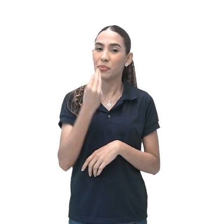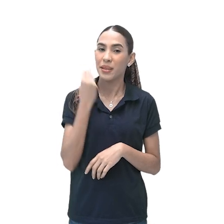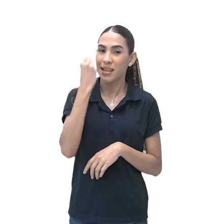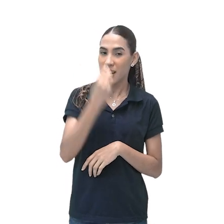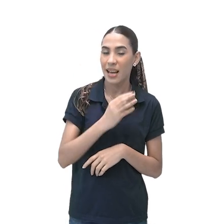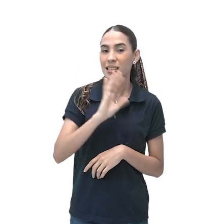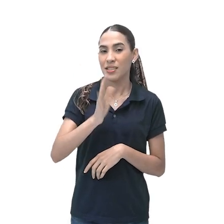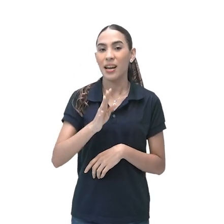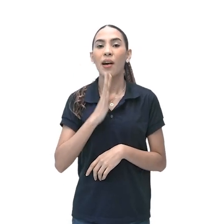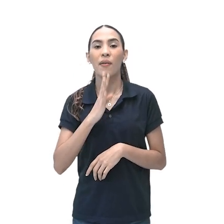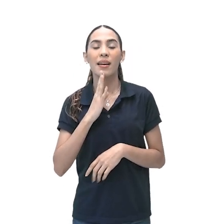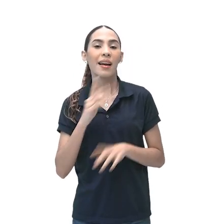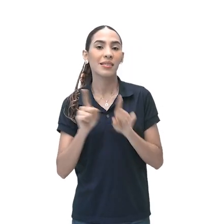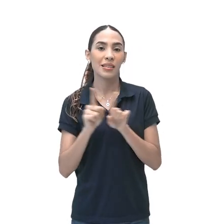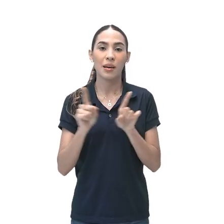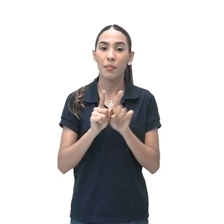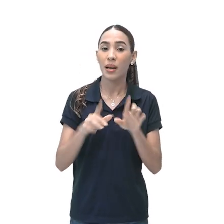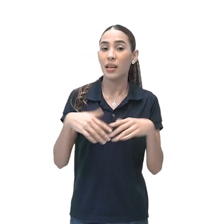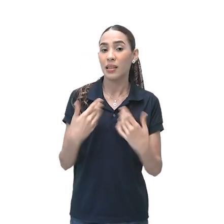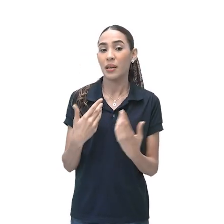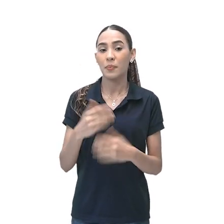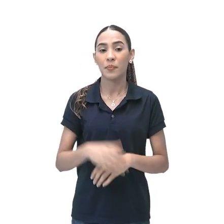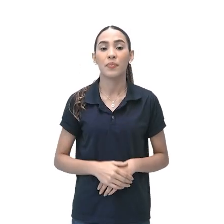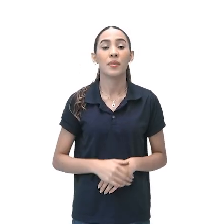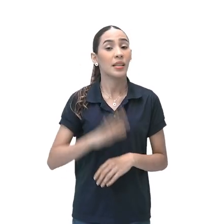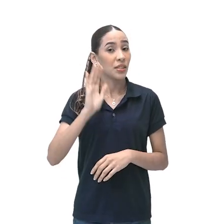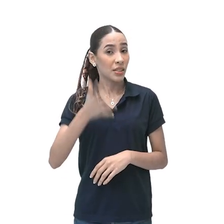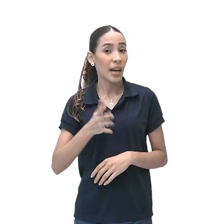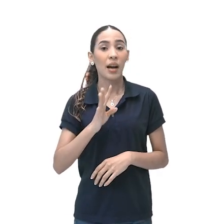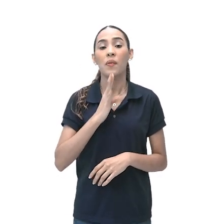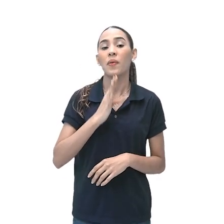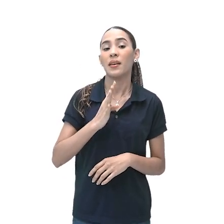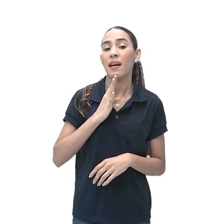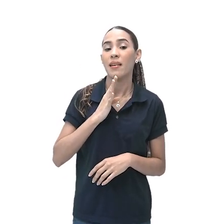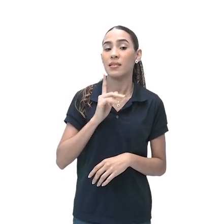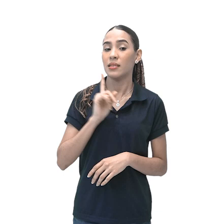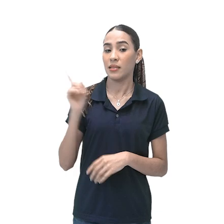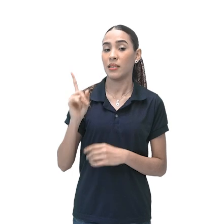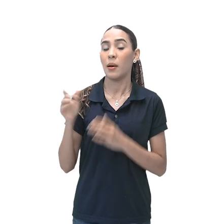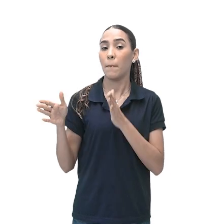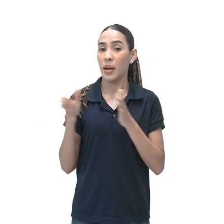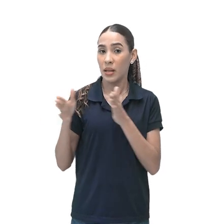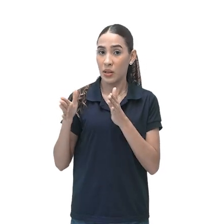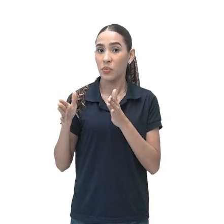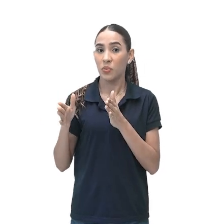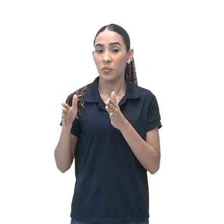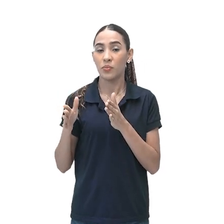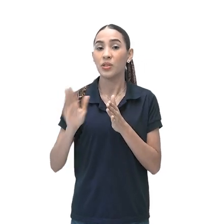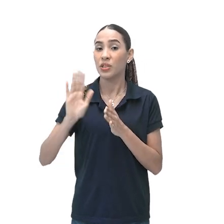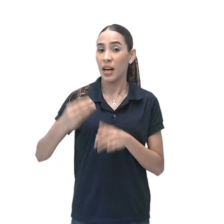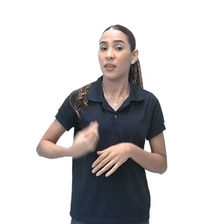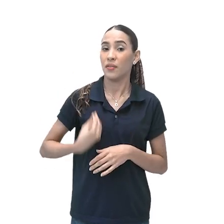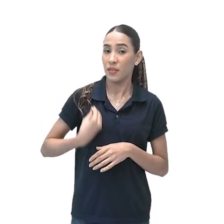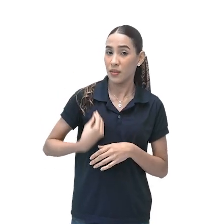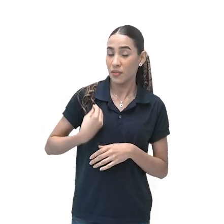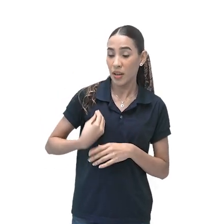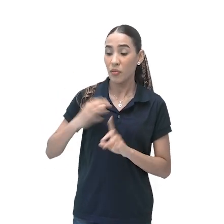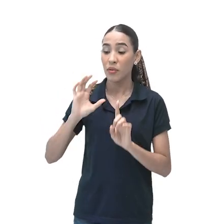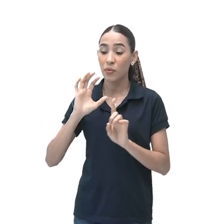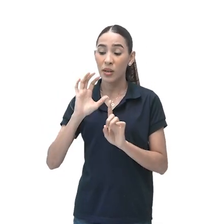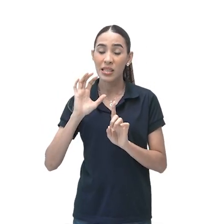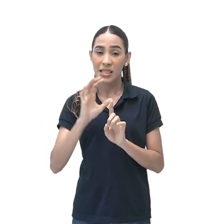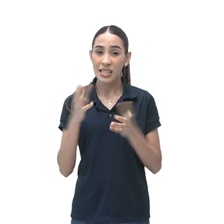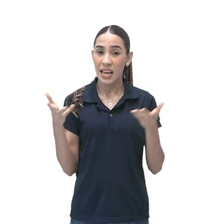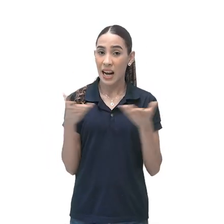que já conhecem, certo? Esse eu lírico já conhece essa fase, já passou por ela e reflete sobre